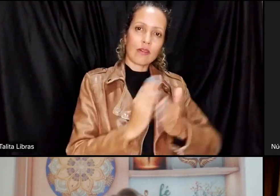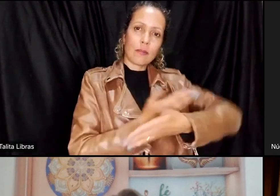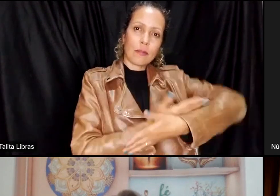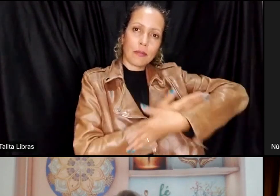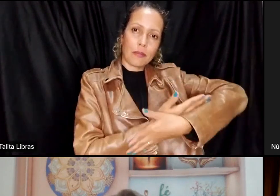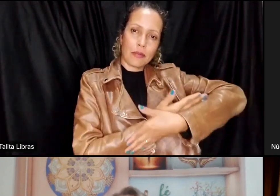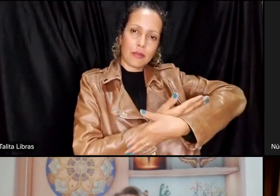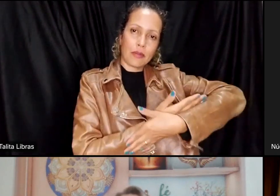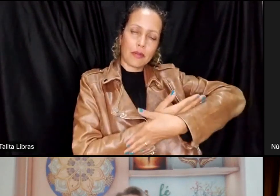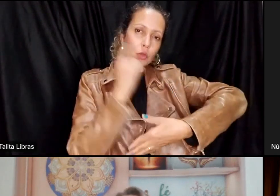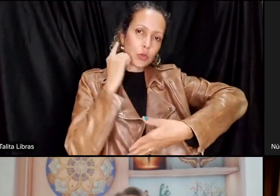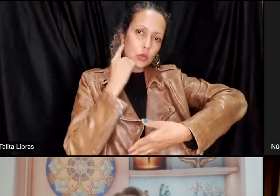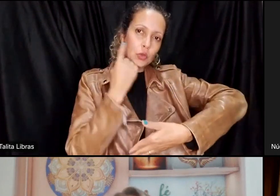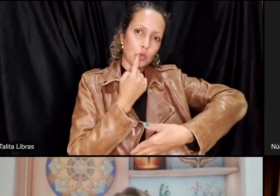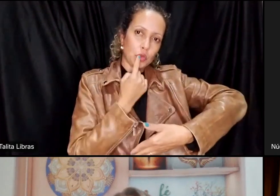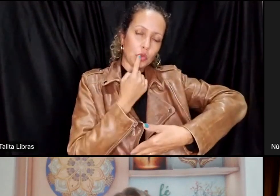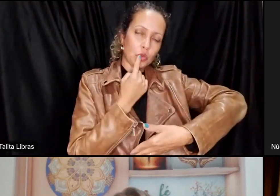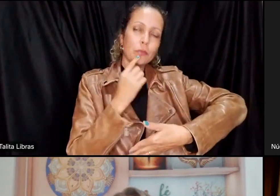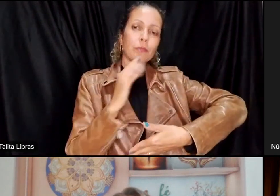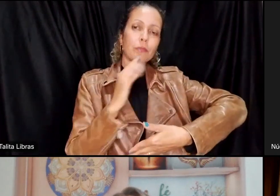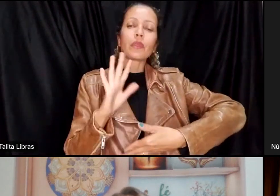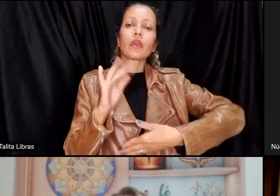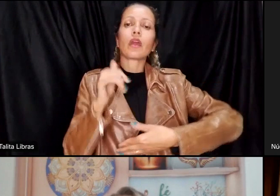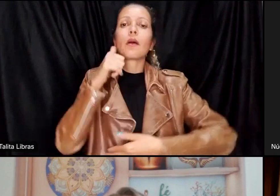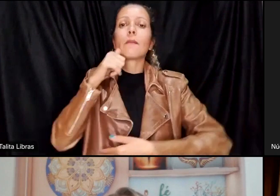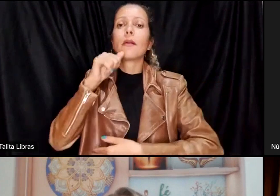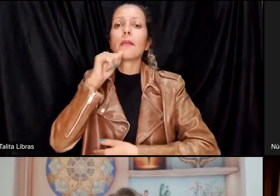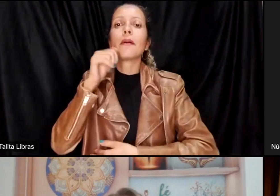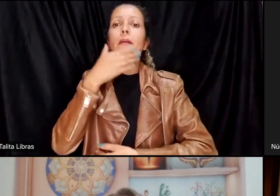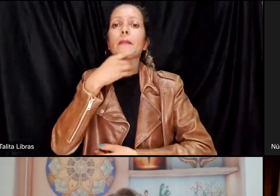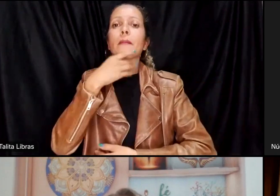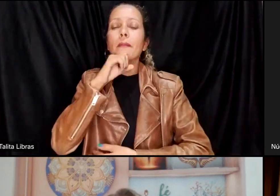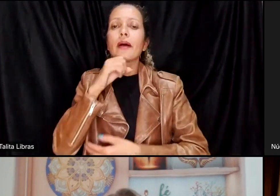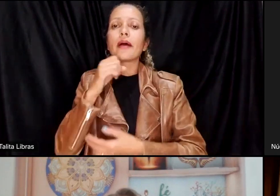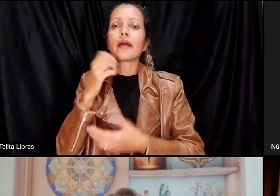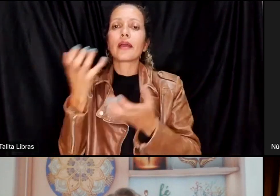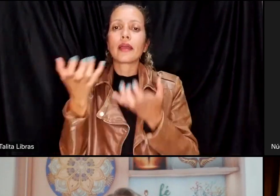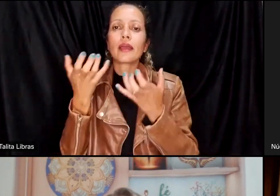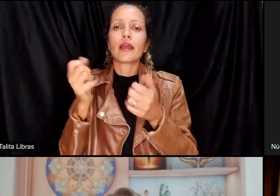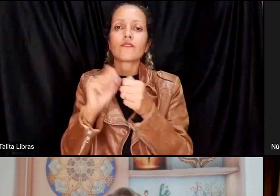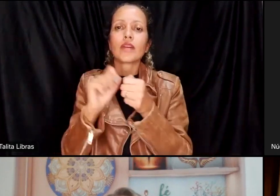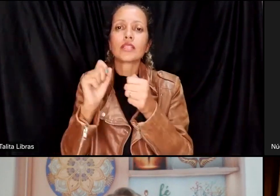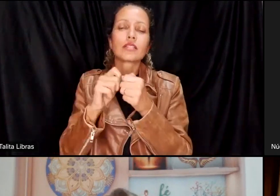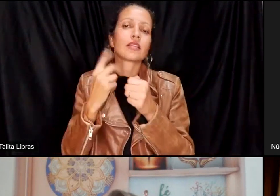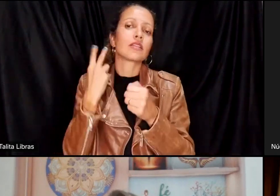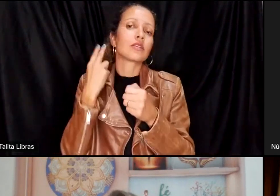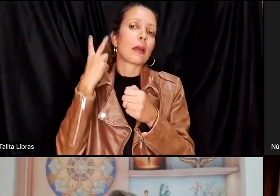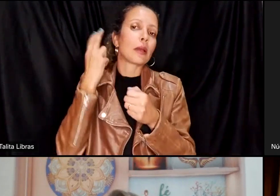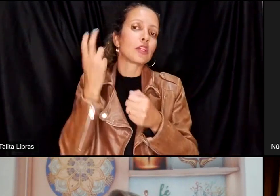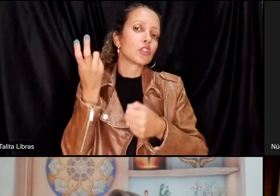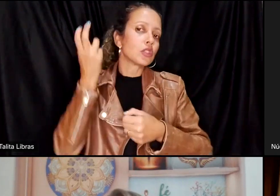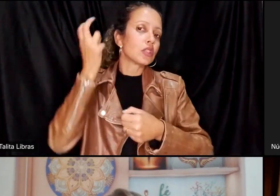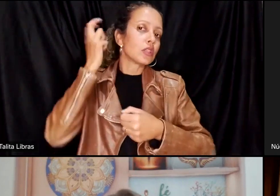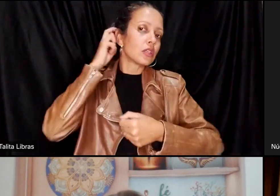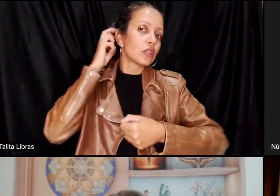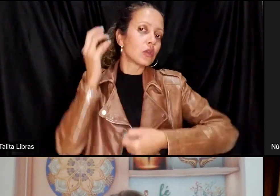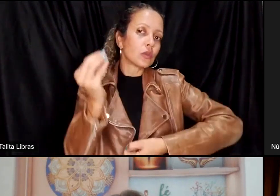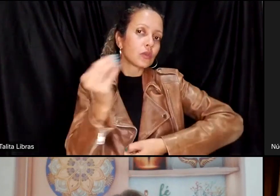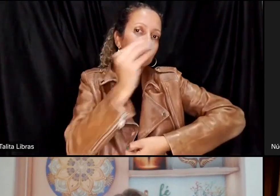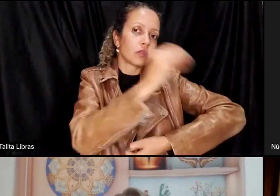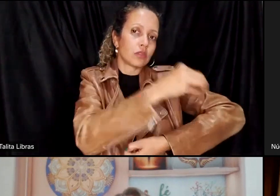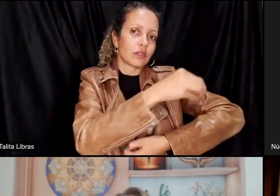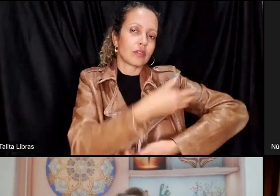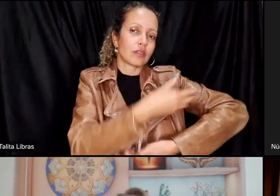tudo bem, é uma escolha da família. Só que não é simplesmente ir lá fazer o implante e acabou. Não.